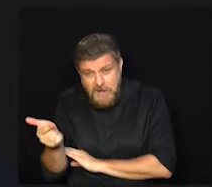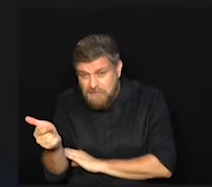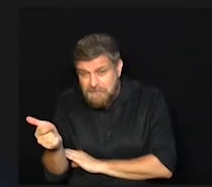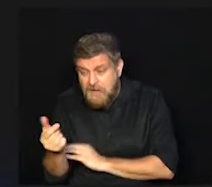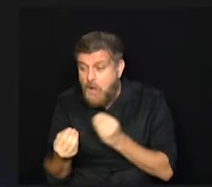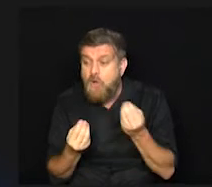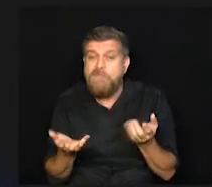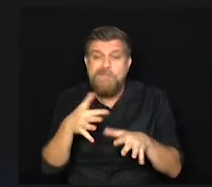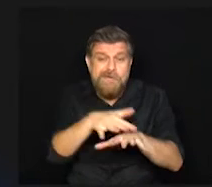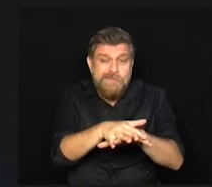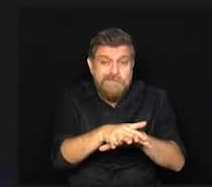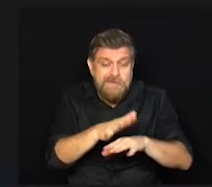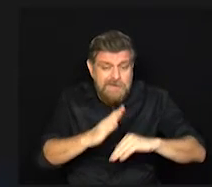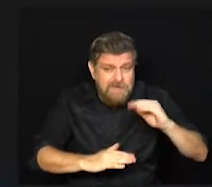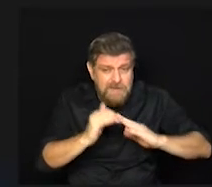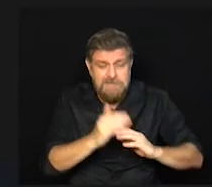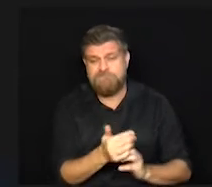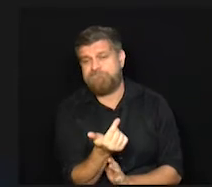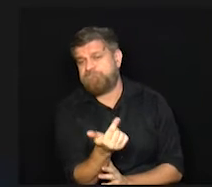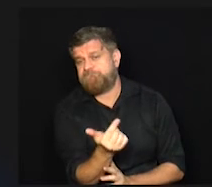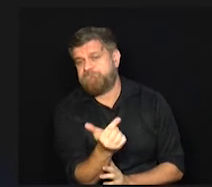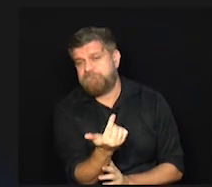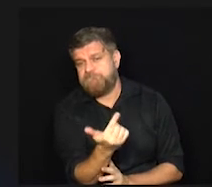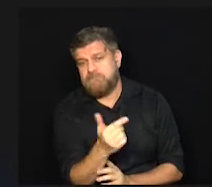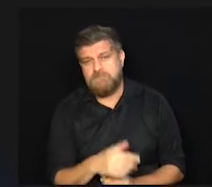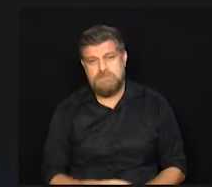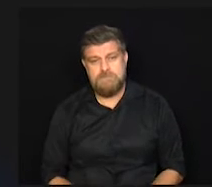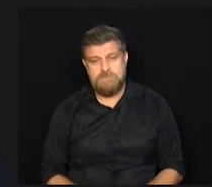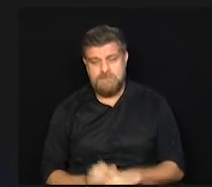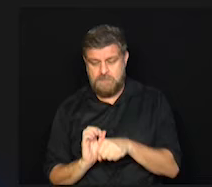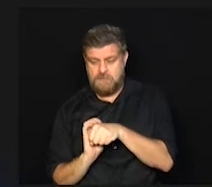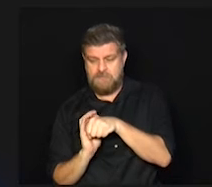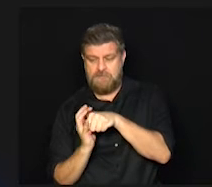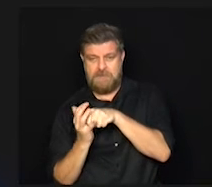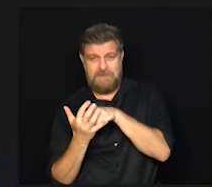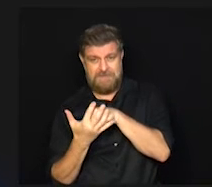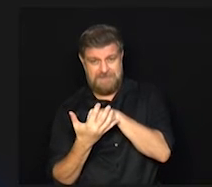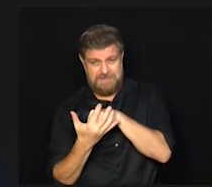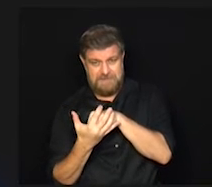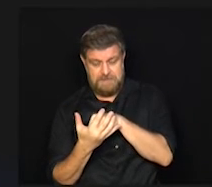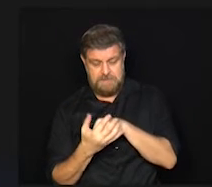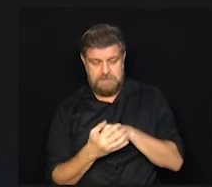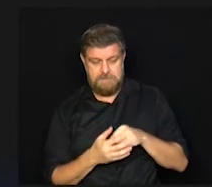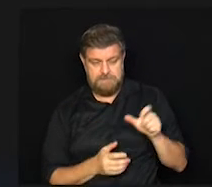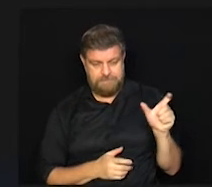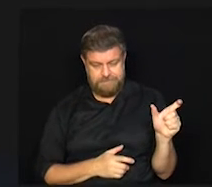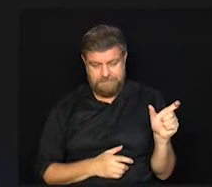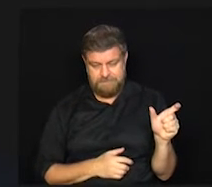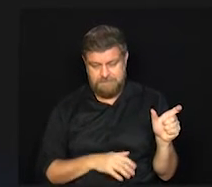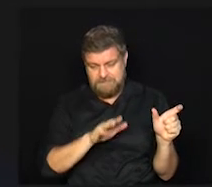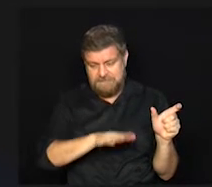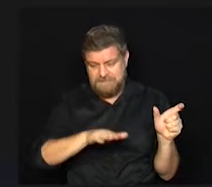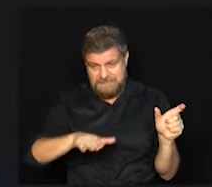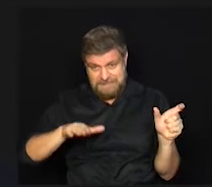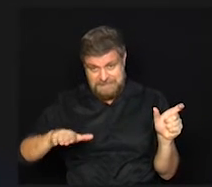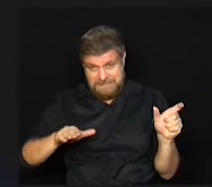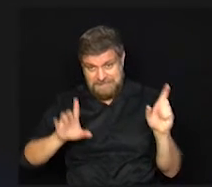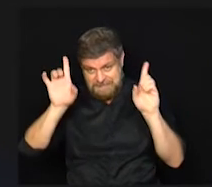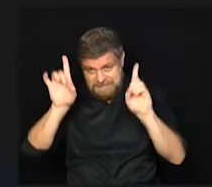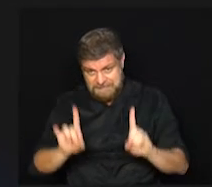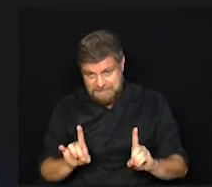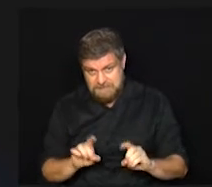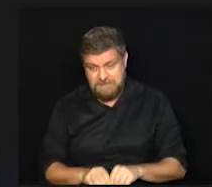inclusão. Vou pegar um fato recente. Pandemia, crianças com deficiência, educação,